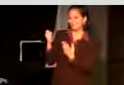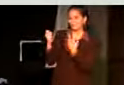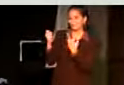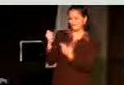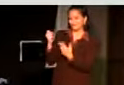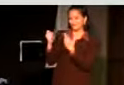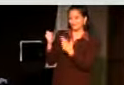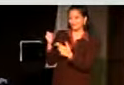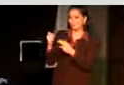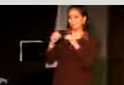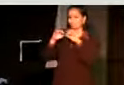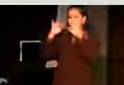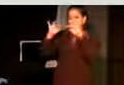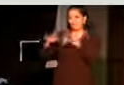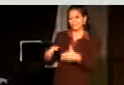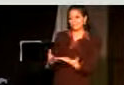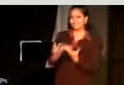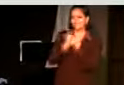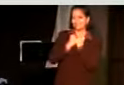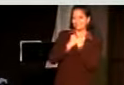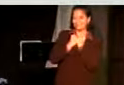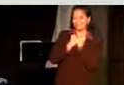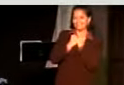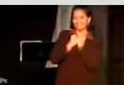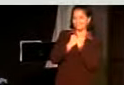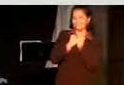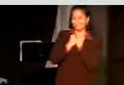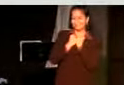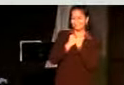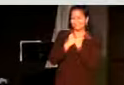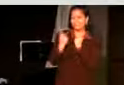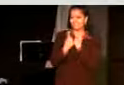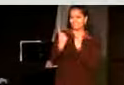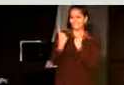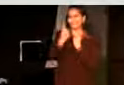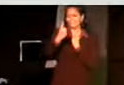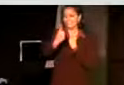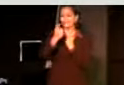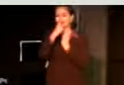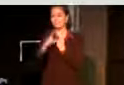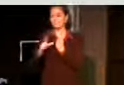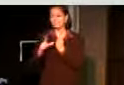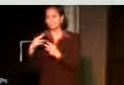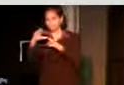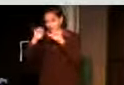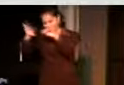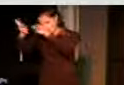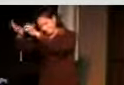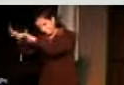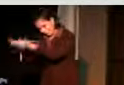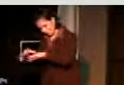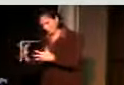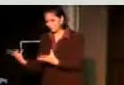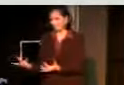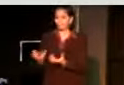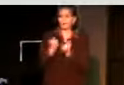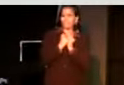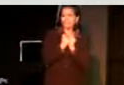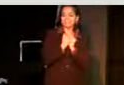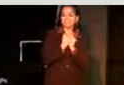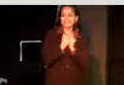resultados aqui e também na eternidade você receberá de